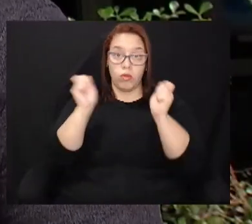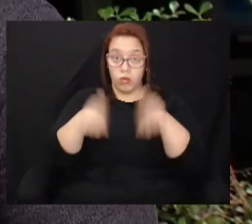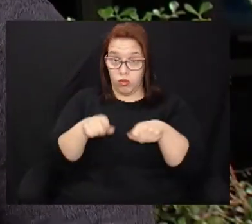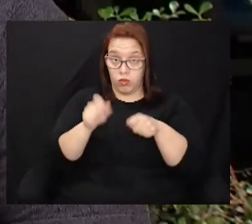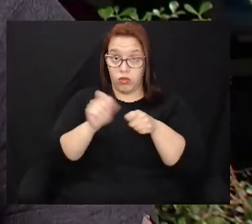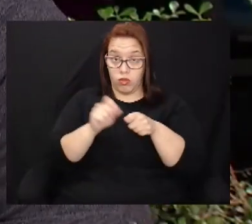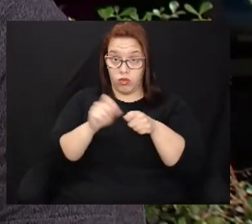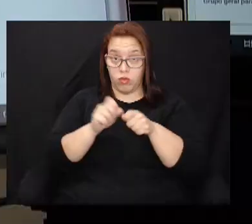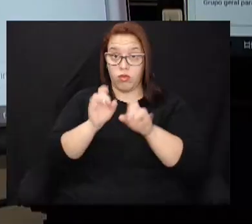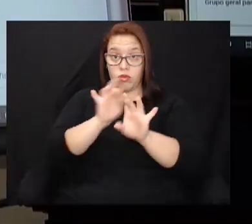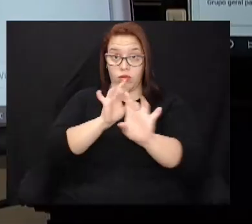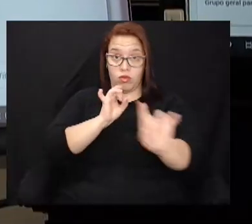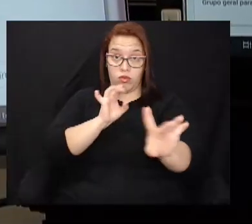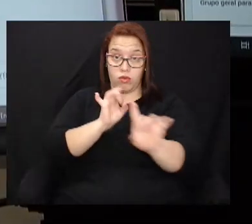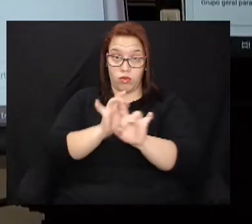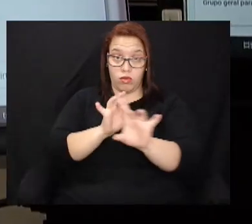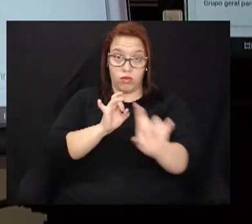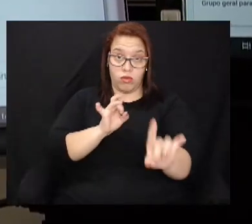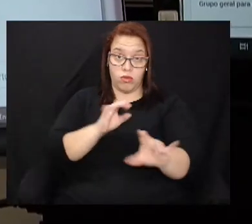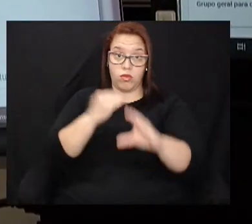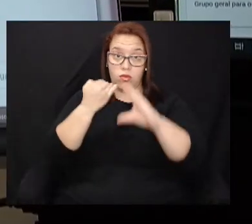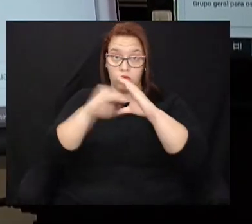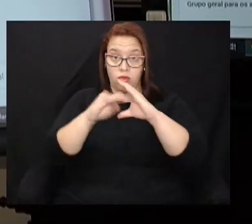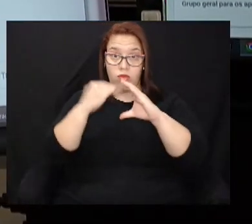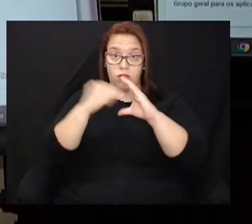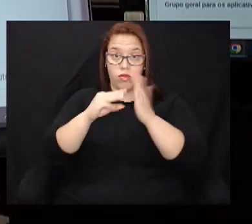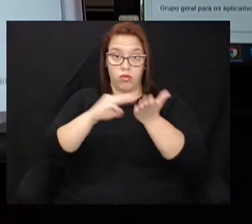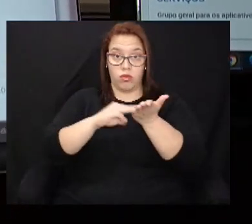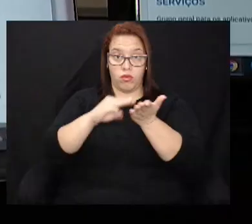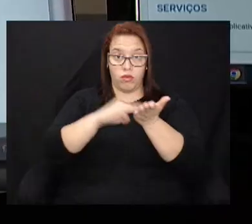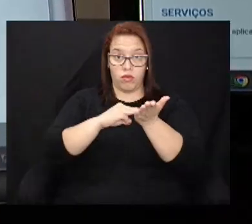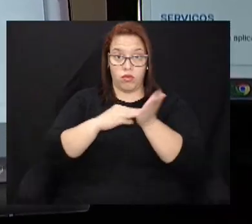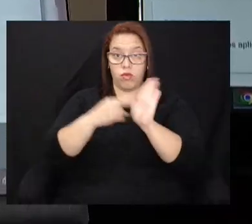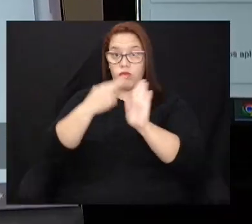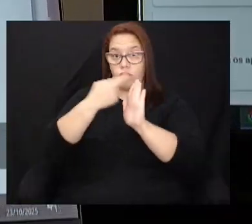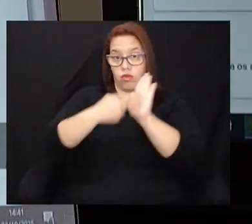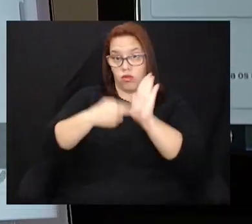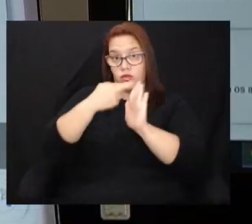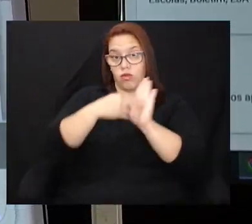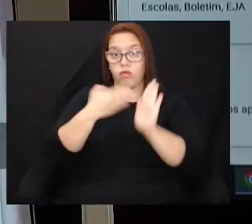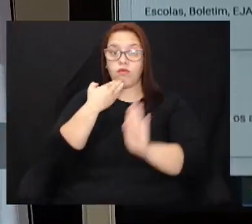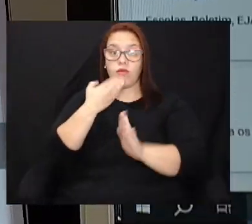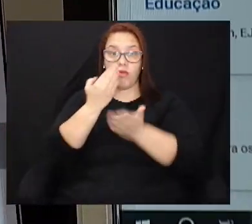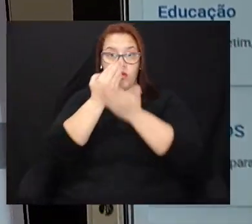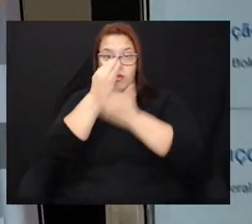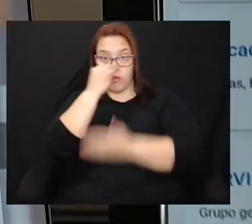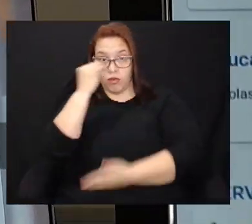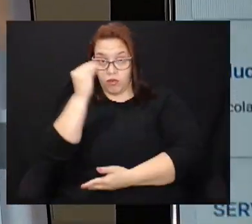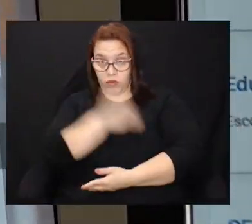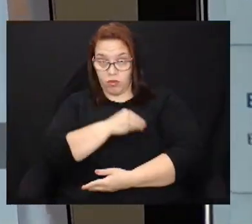online, mandando e-mail para poder, com requerimento, solicitando a desistência. Todas as